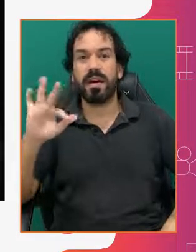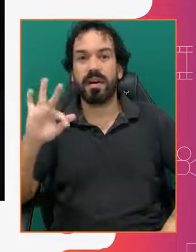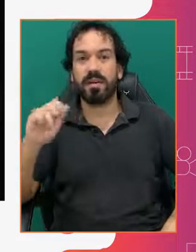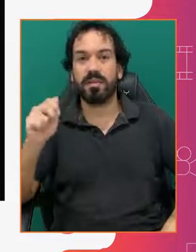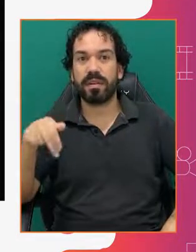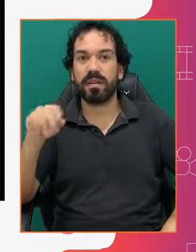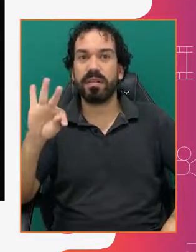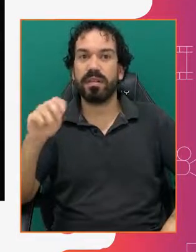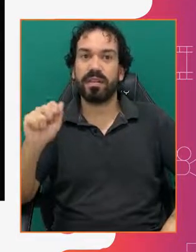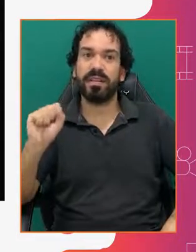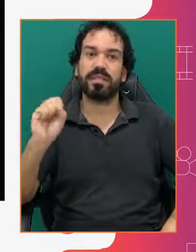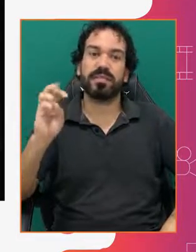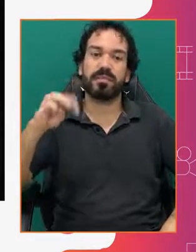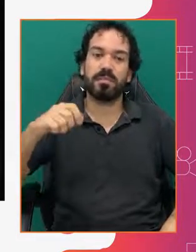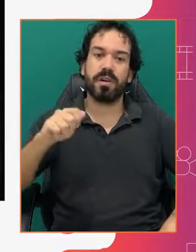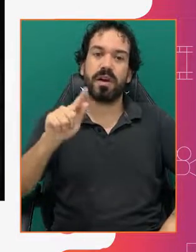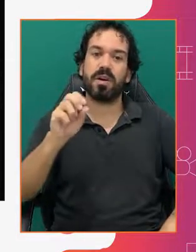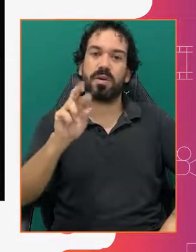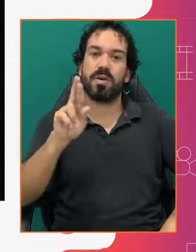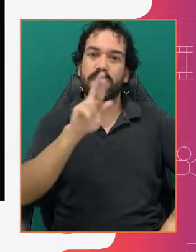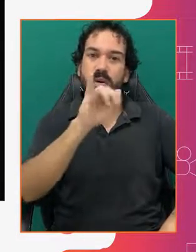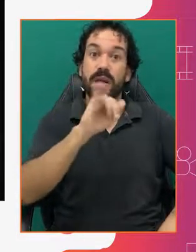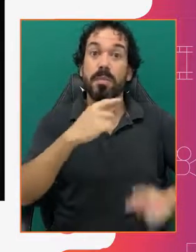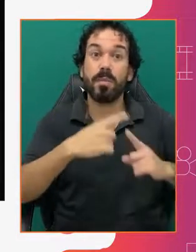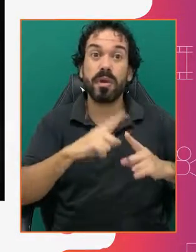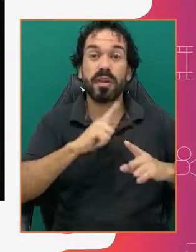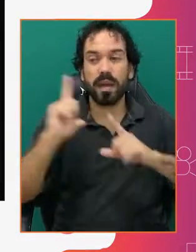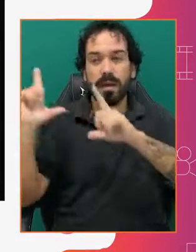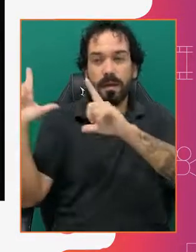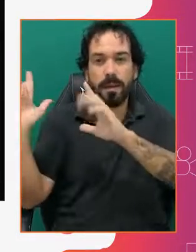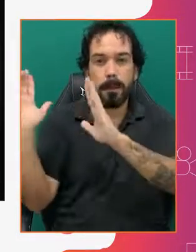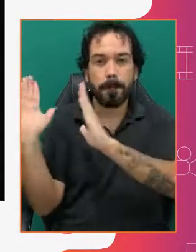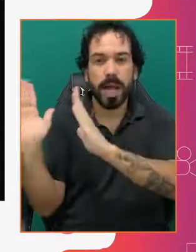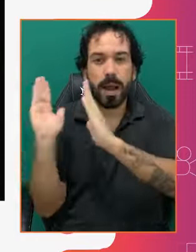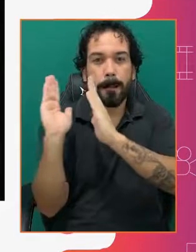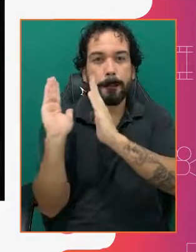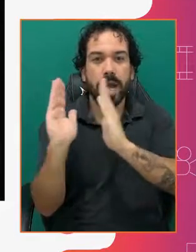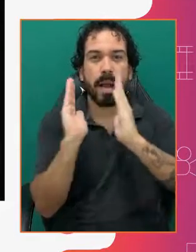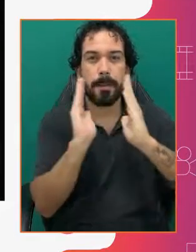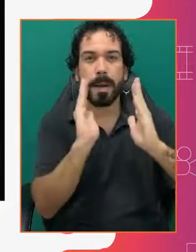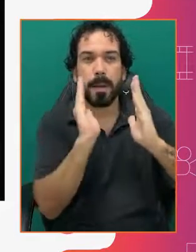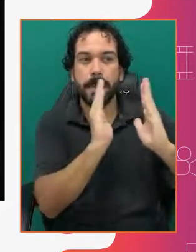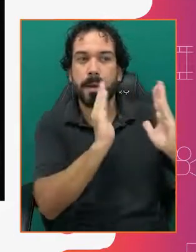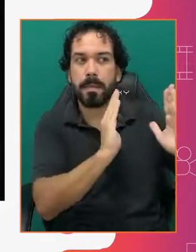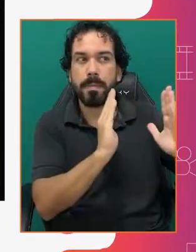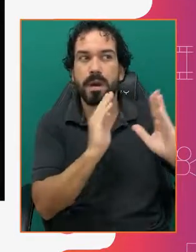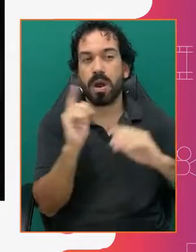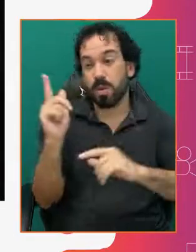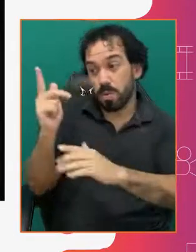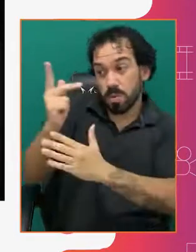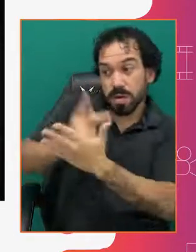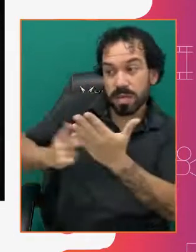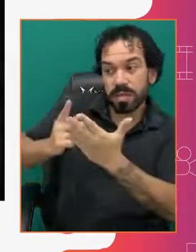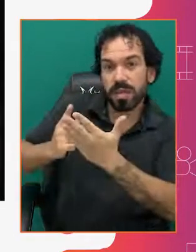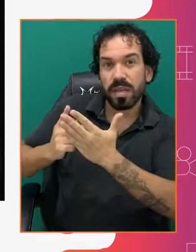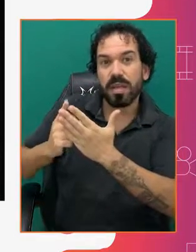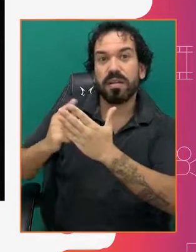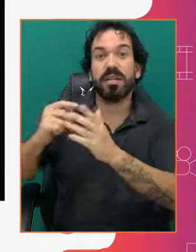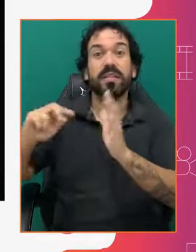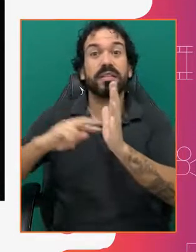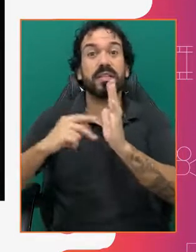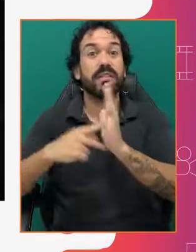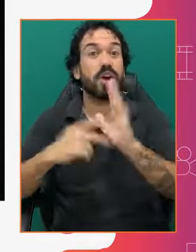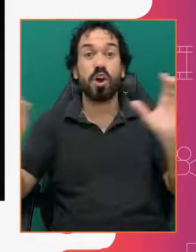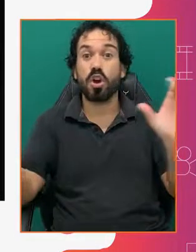porque ele rodava imagem por imagem. Então cada quadro corresponde a um desenho completo,